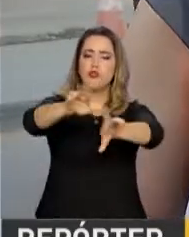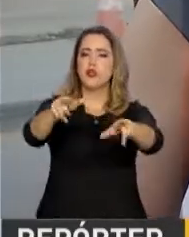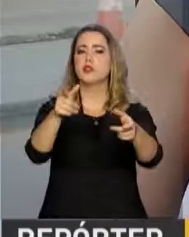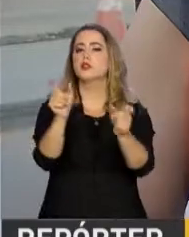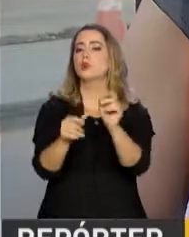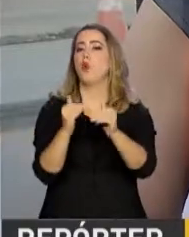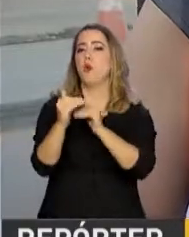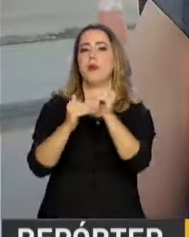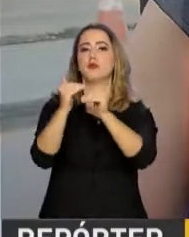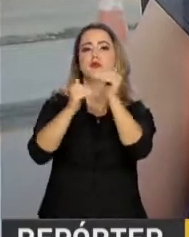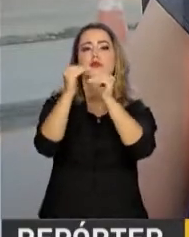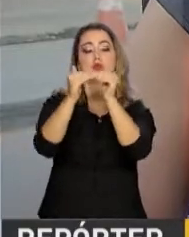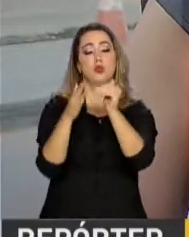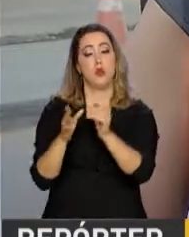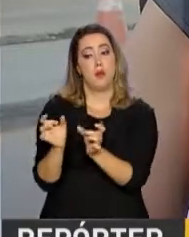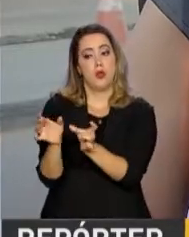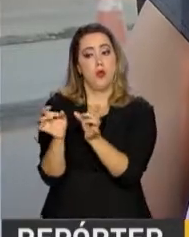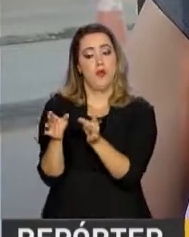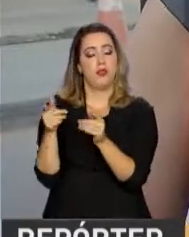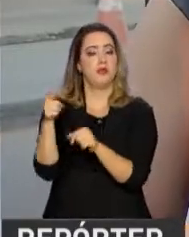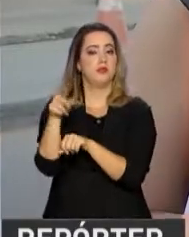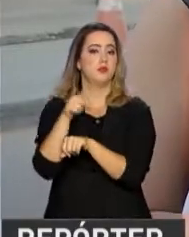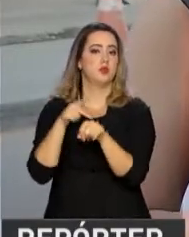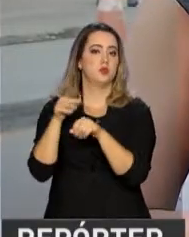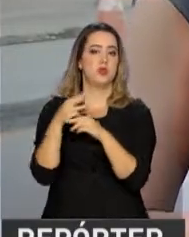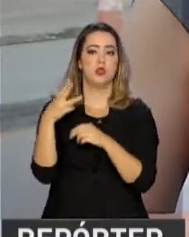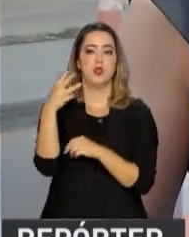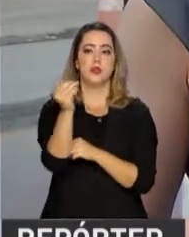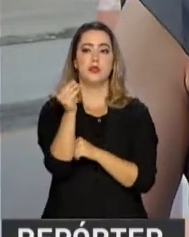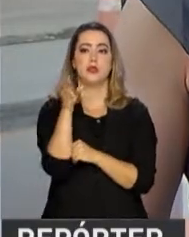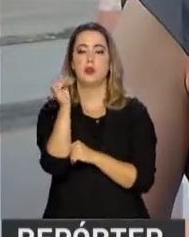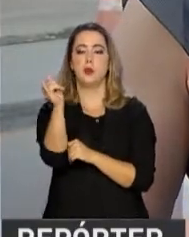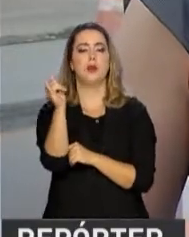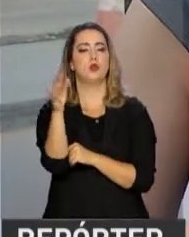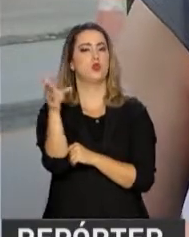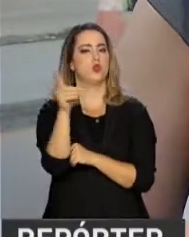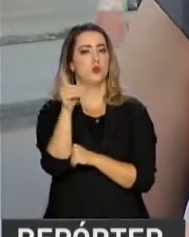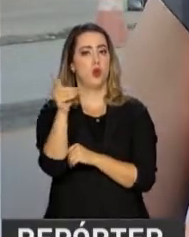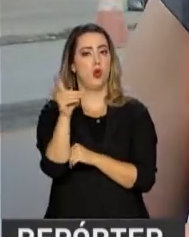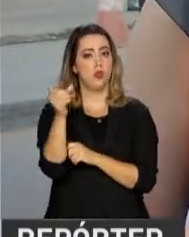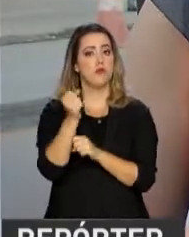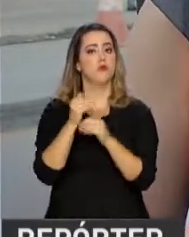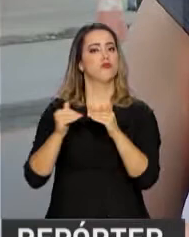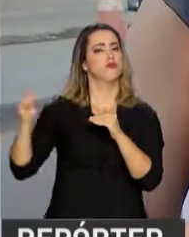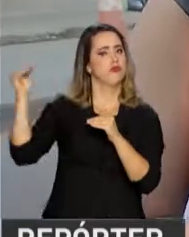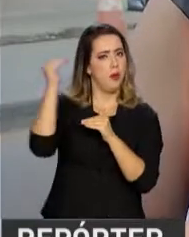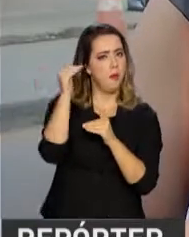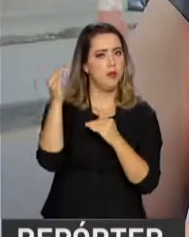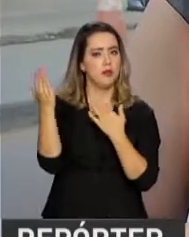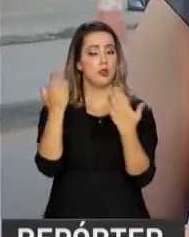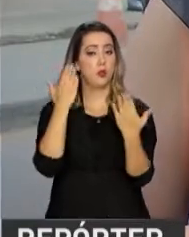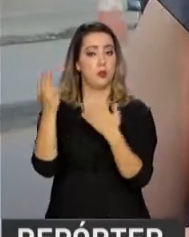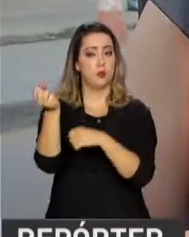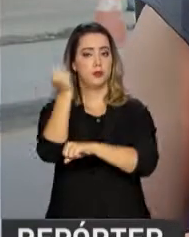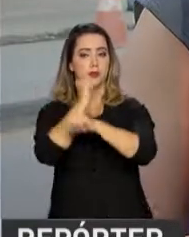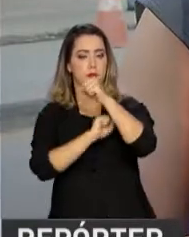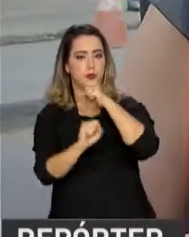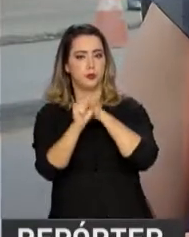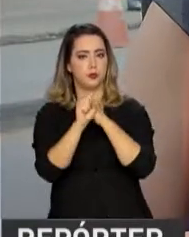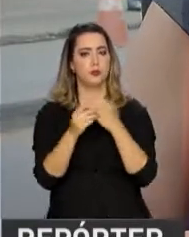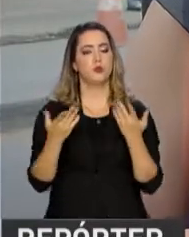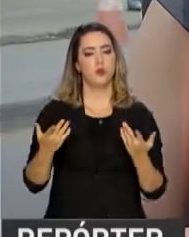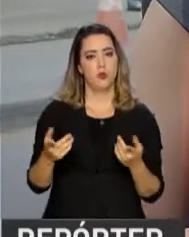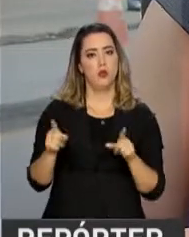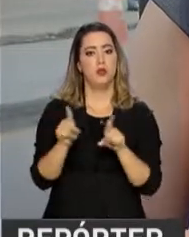país o brasil exportou 30 milhões de dólares a mais se comparado ao mesmo período do ano passado as importações também subiram